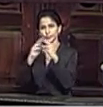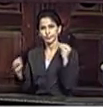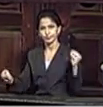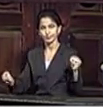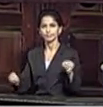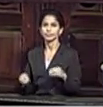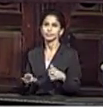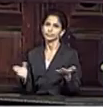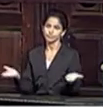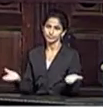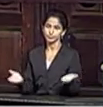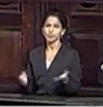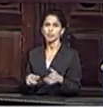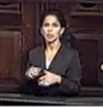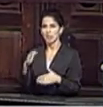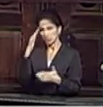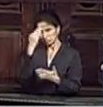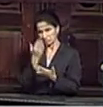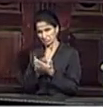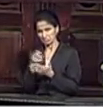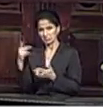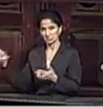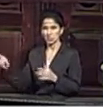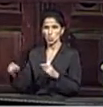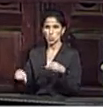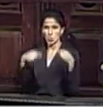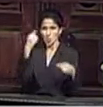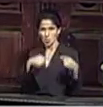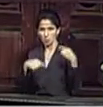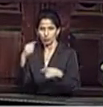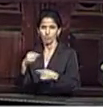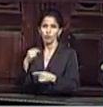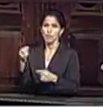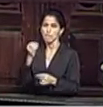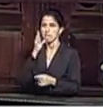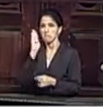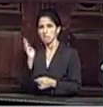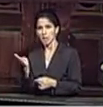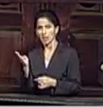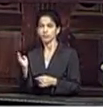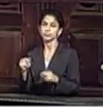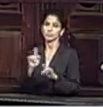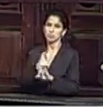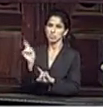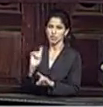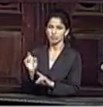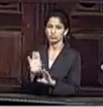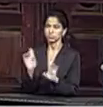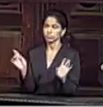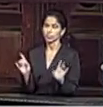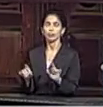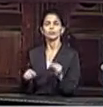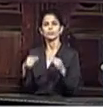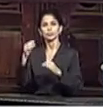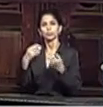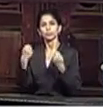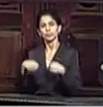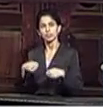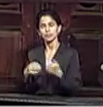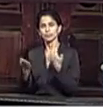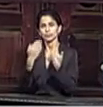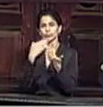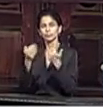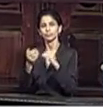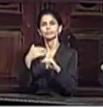acreditando nesse maniqueísmo de contra ou a favor do bem e do mal. Isso não se constrói dessa maneira, com diálogo, e eu não